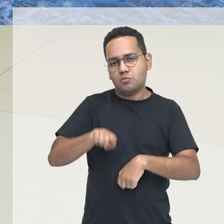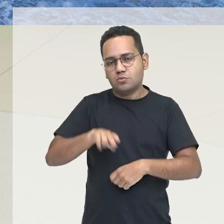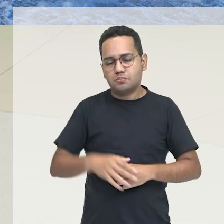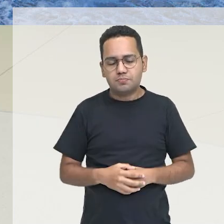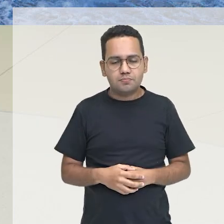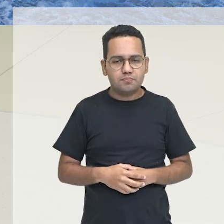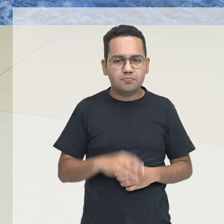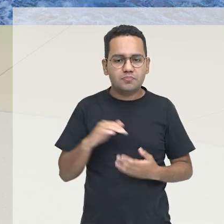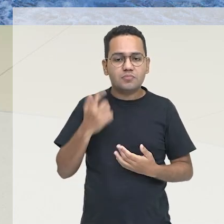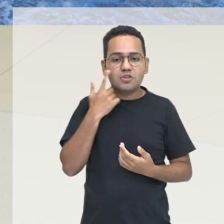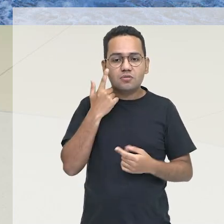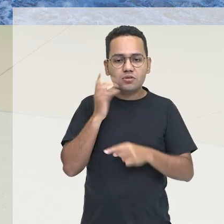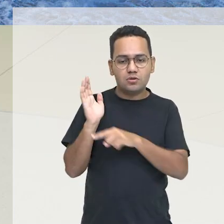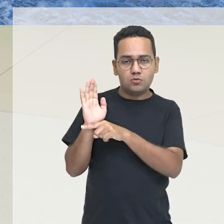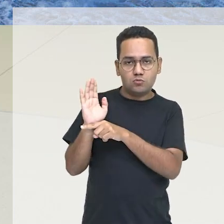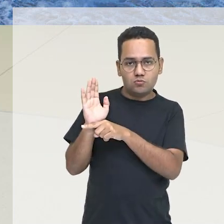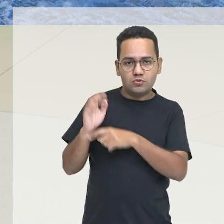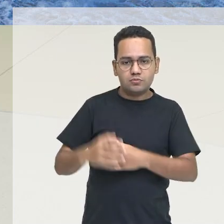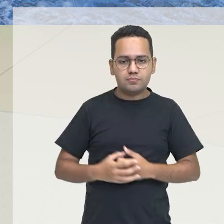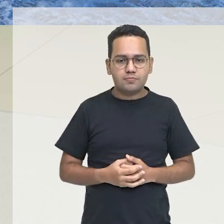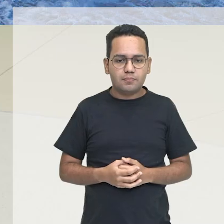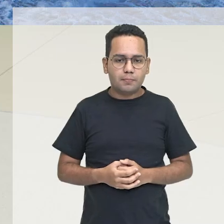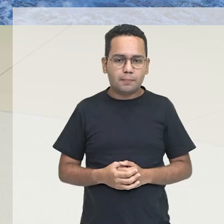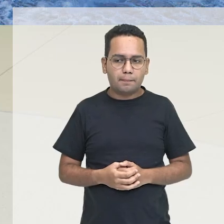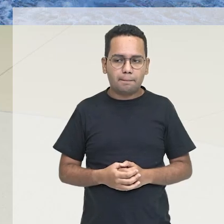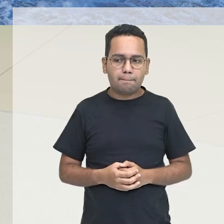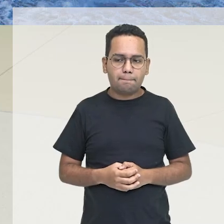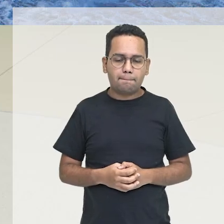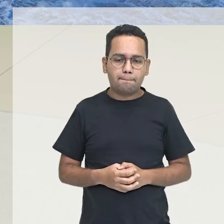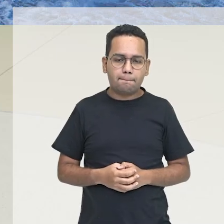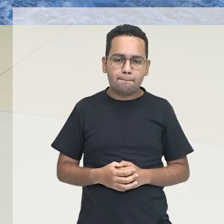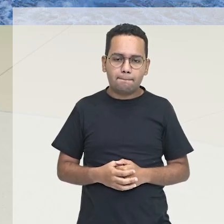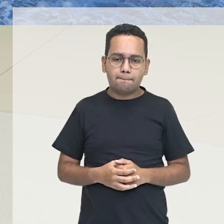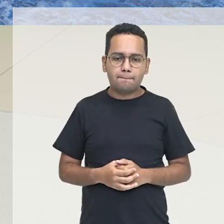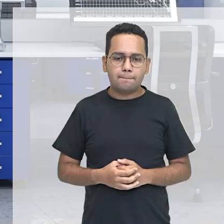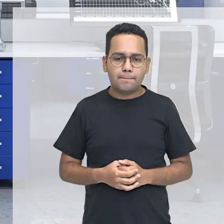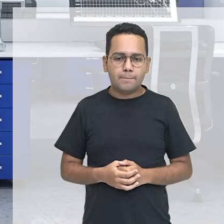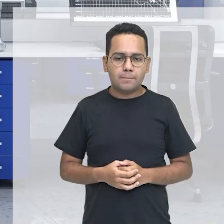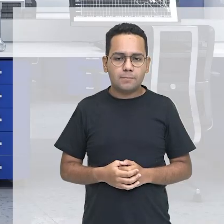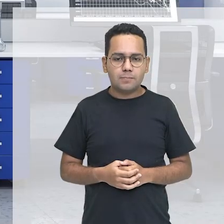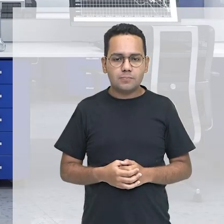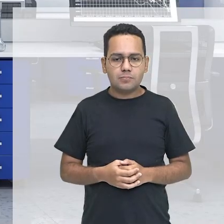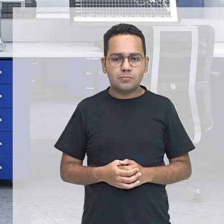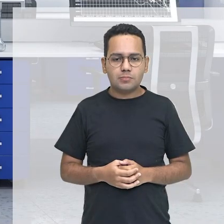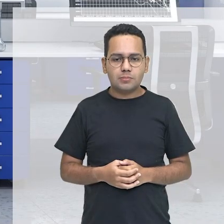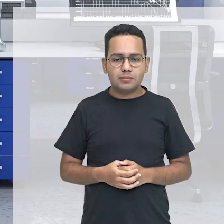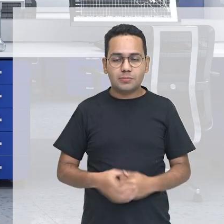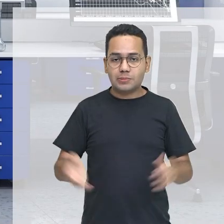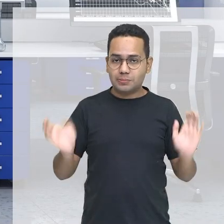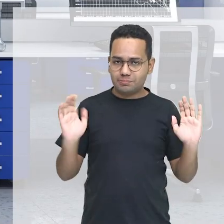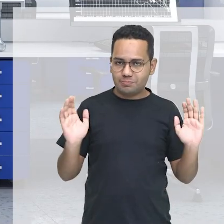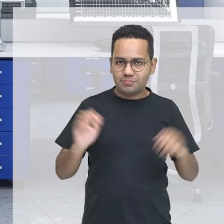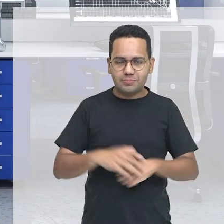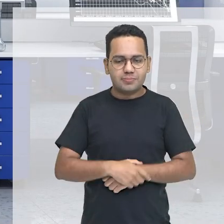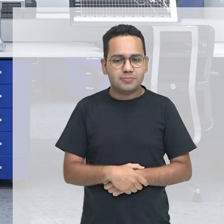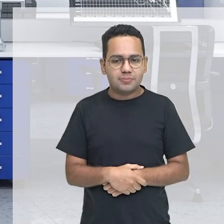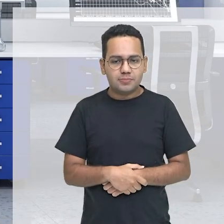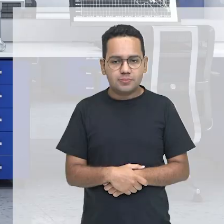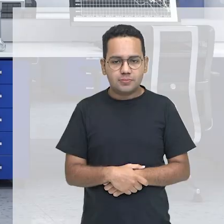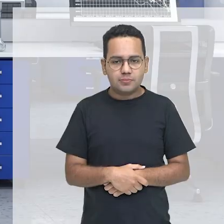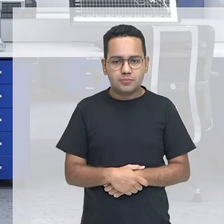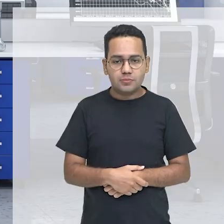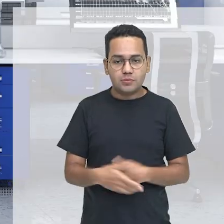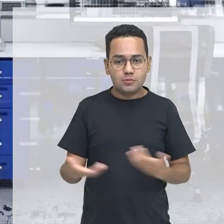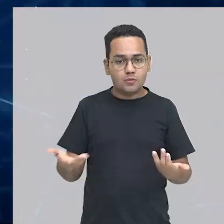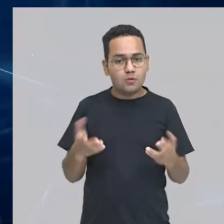na definição da eletrodinâmica. Vejam aí, vamos lá. Olá, pessoal. Hoje estamos